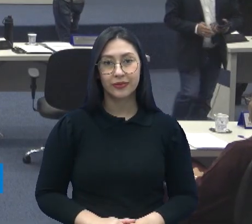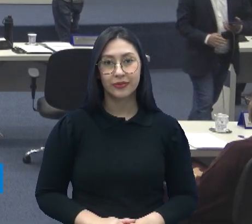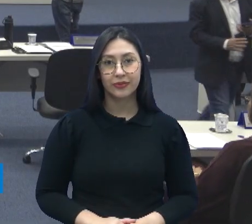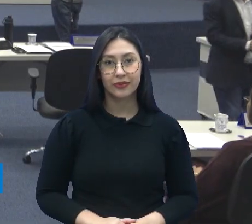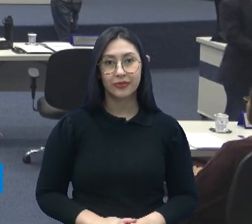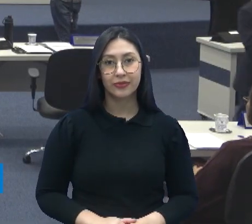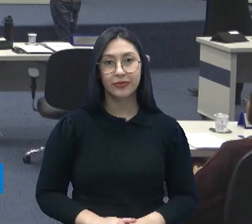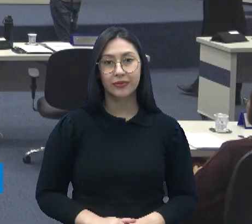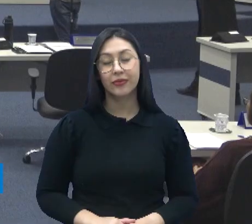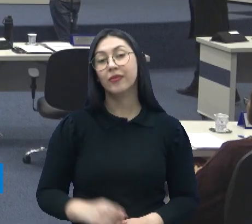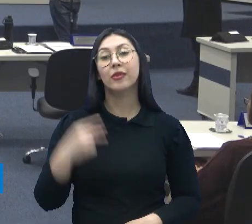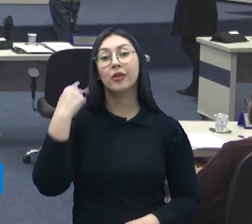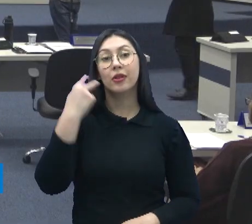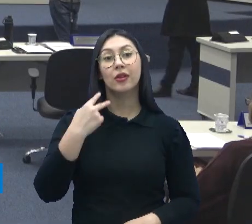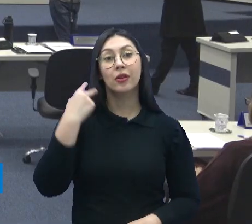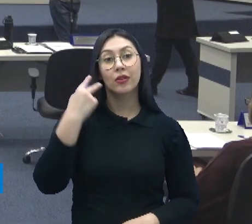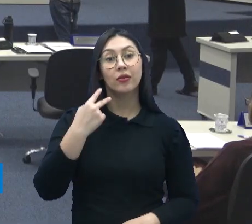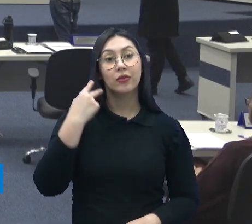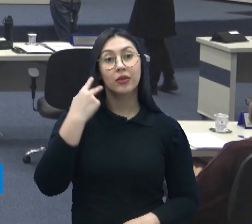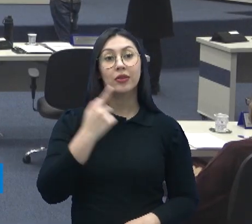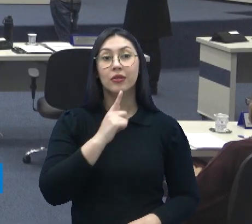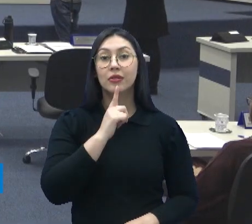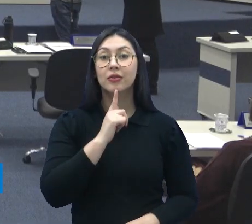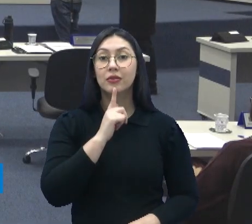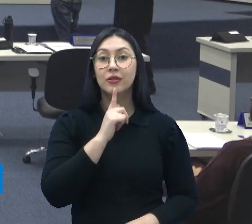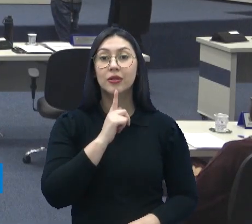Questão de ordem, vereador Sérgio Camargo.